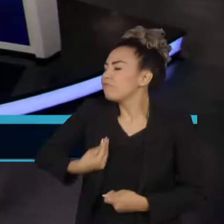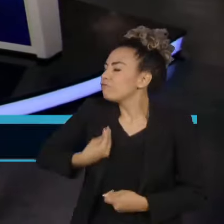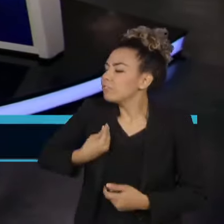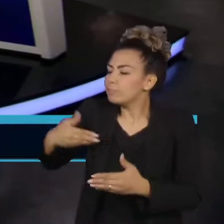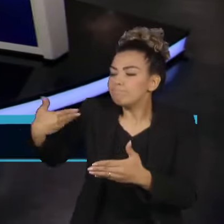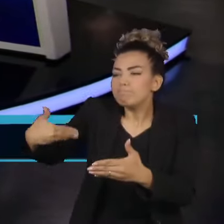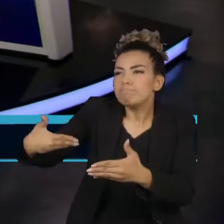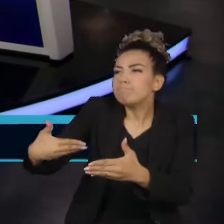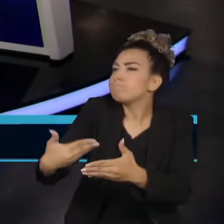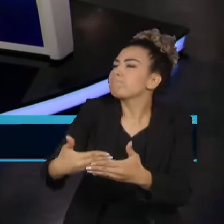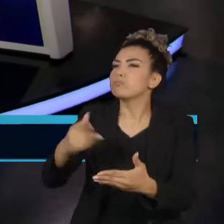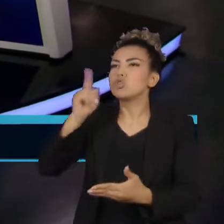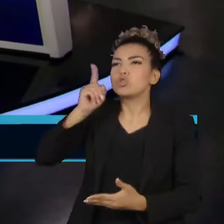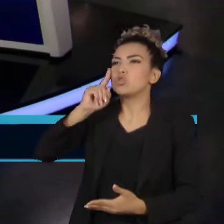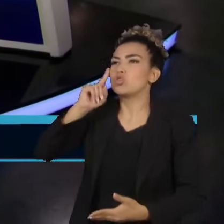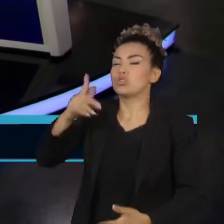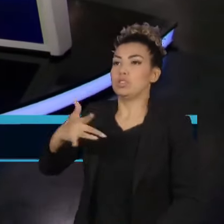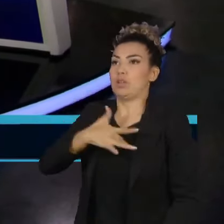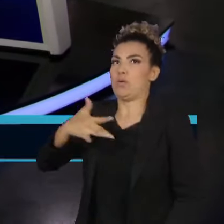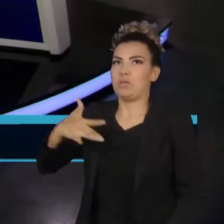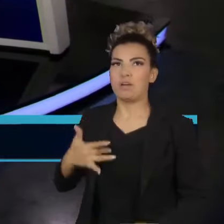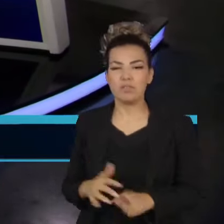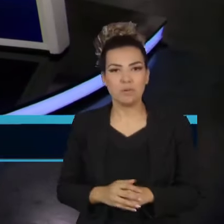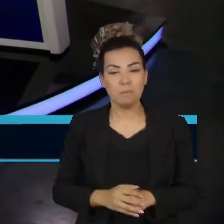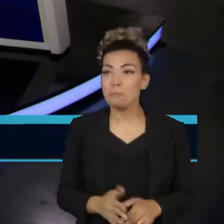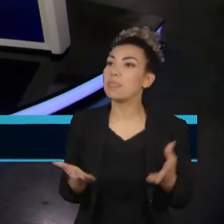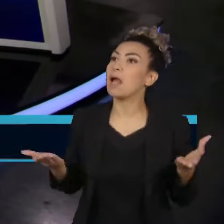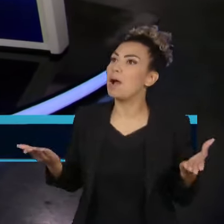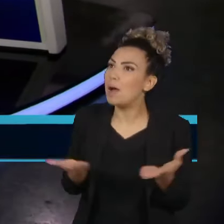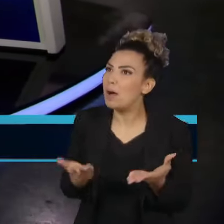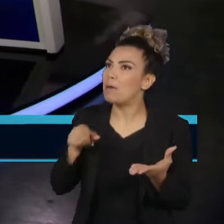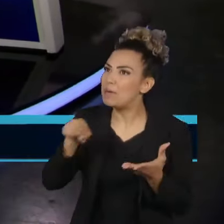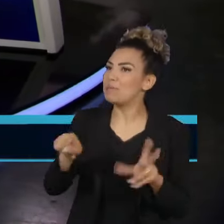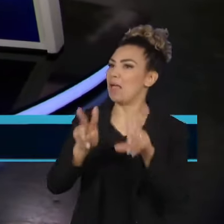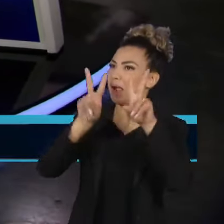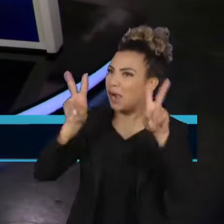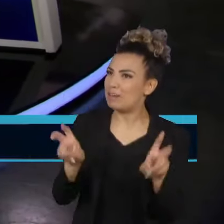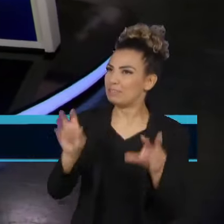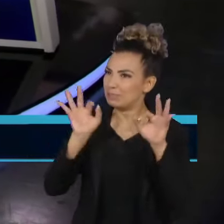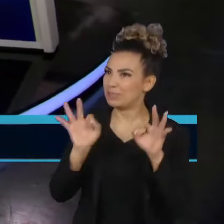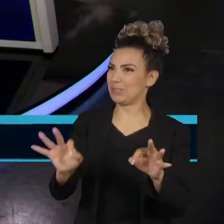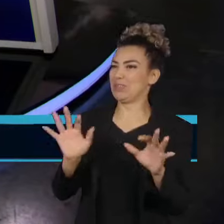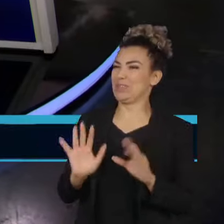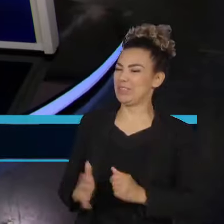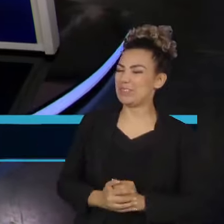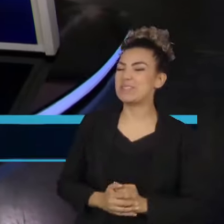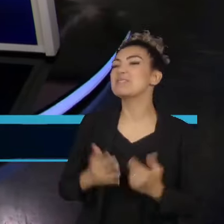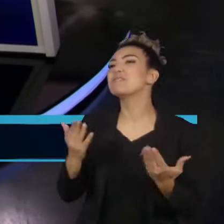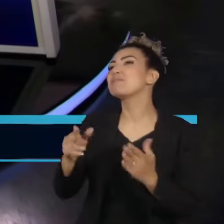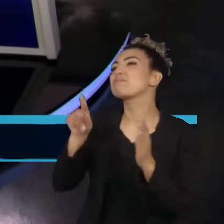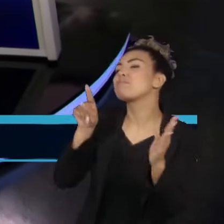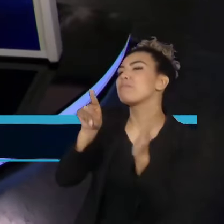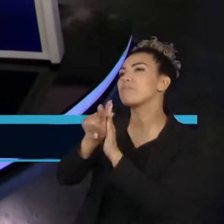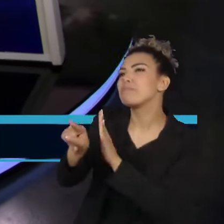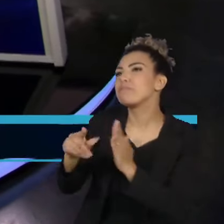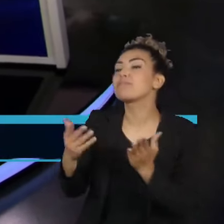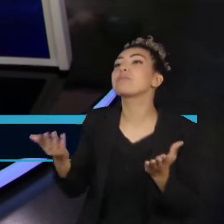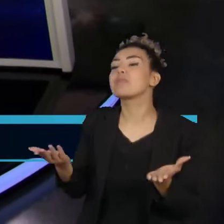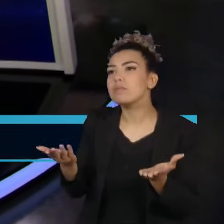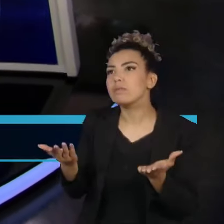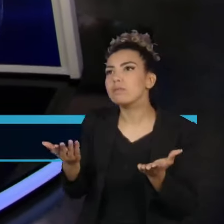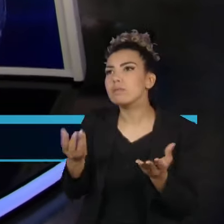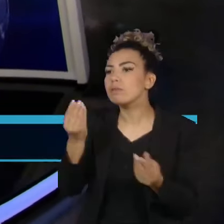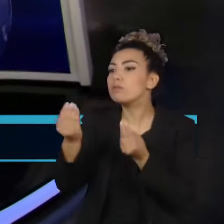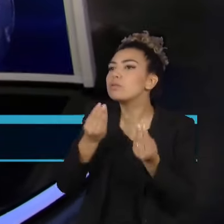Schenstein, agora sim chegamos no assunto que eu antecipei no bloco anterior. Qual é a relação que o investimento tem para essa situação,